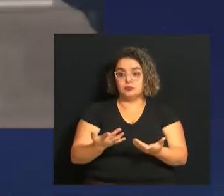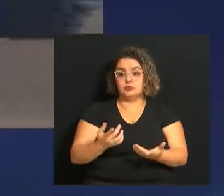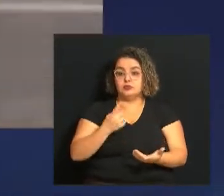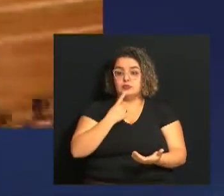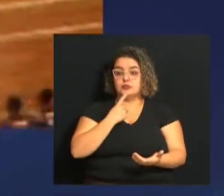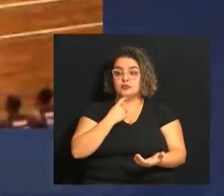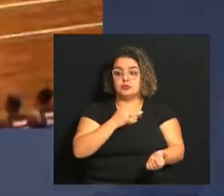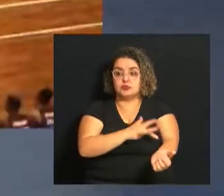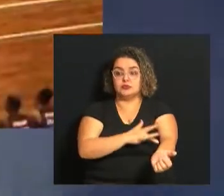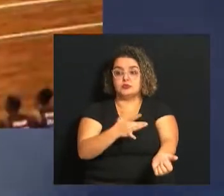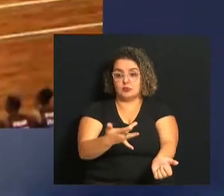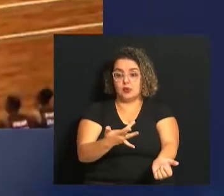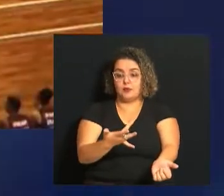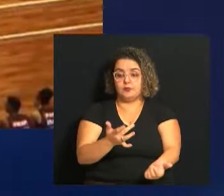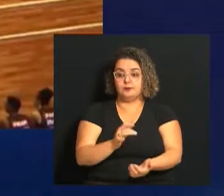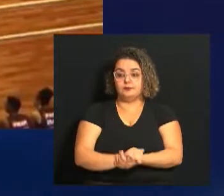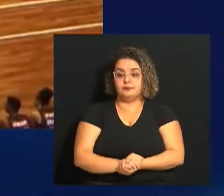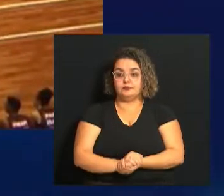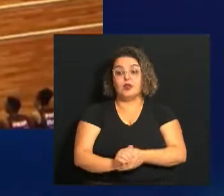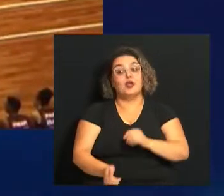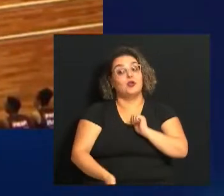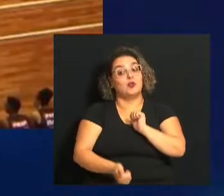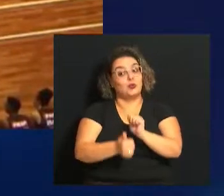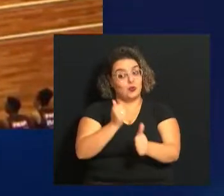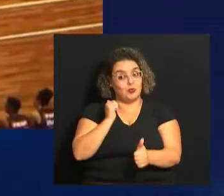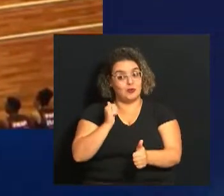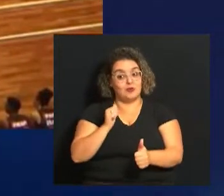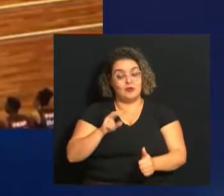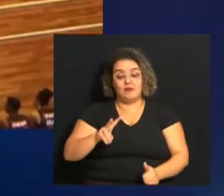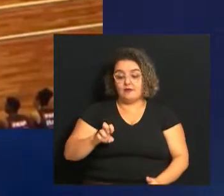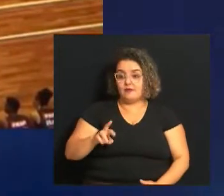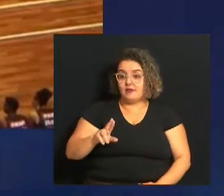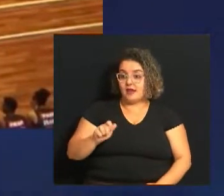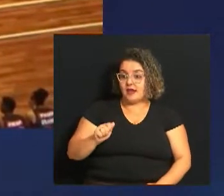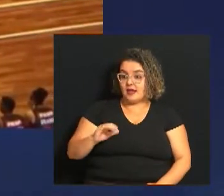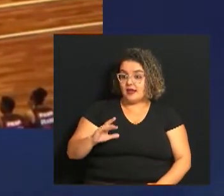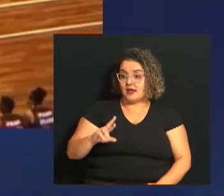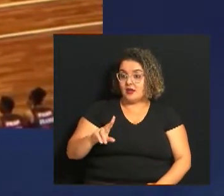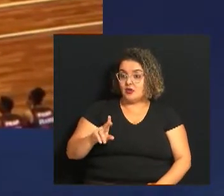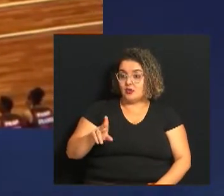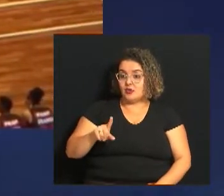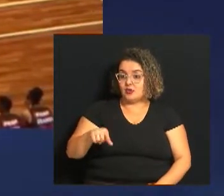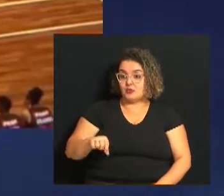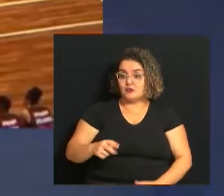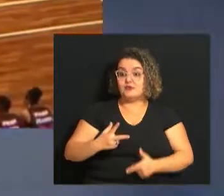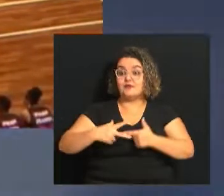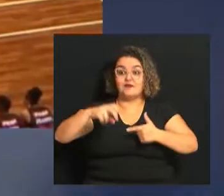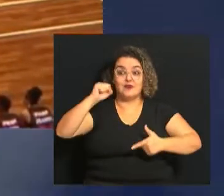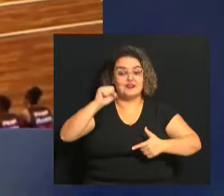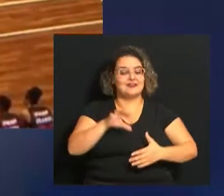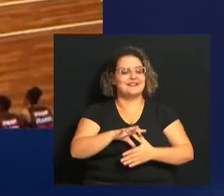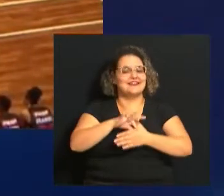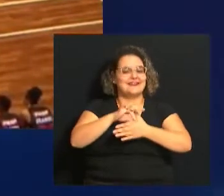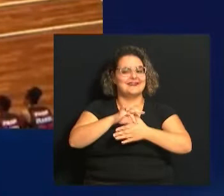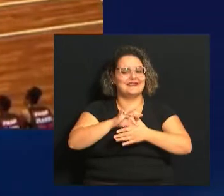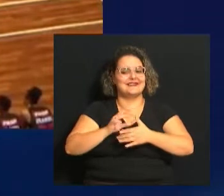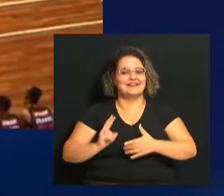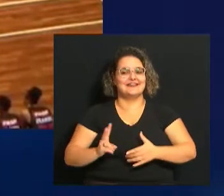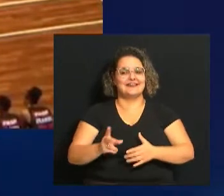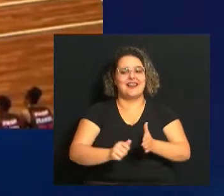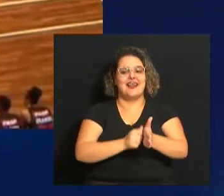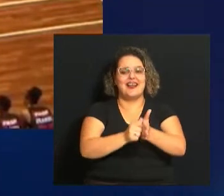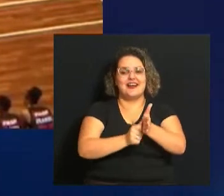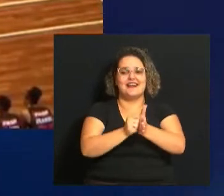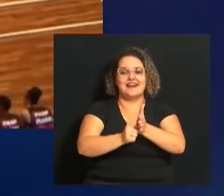sangue. E no esporte, Veracruz Basquete vence líder e até então invicto Araraquara na